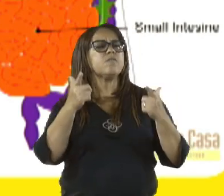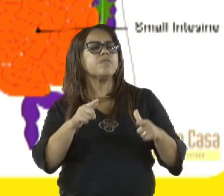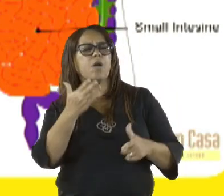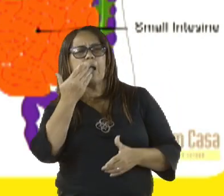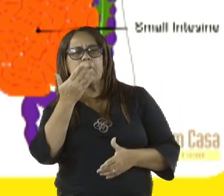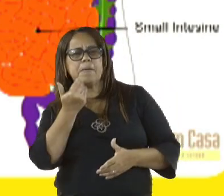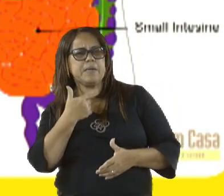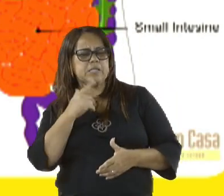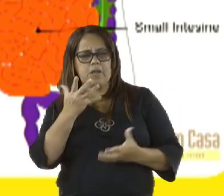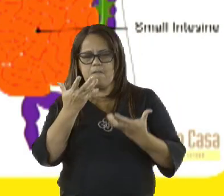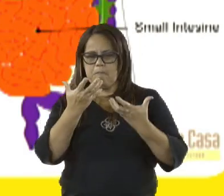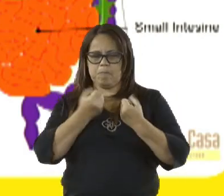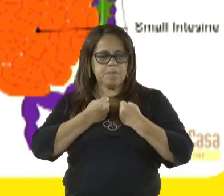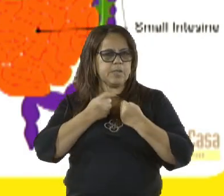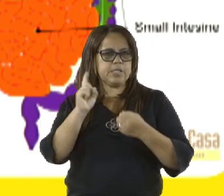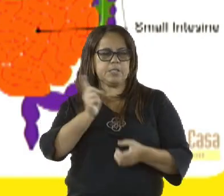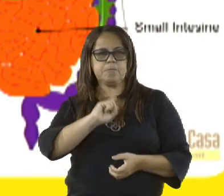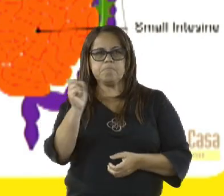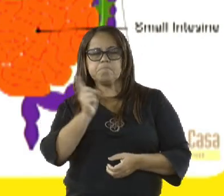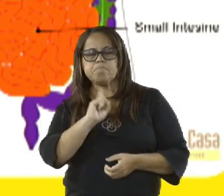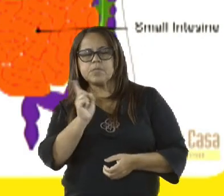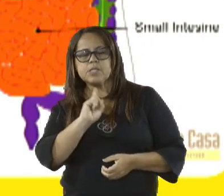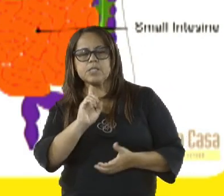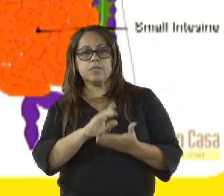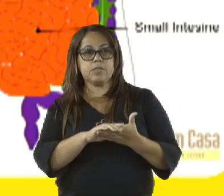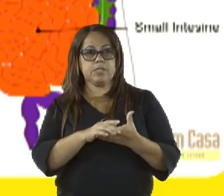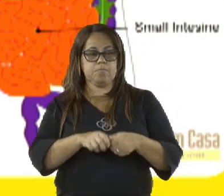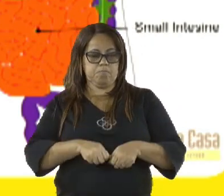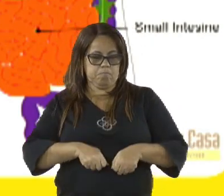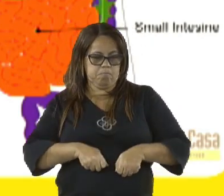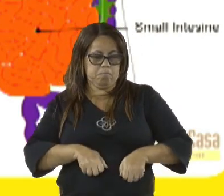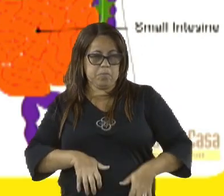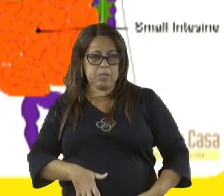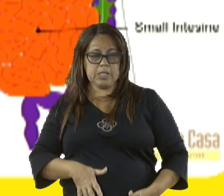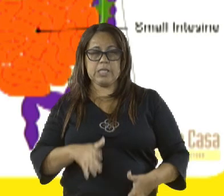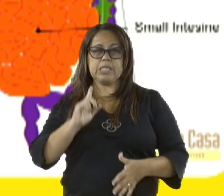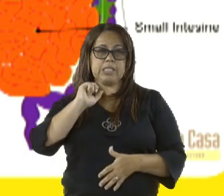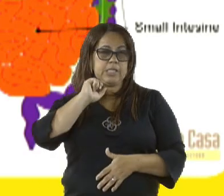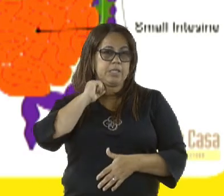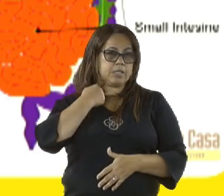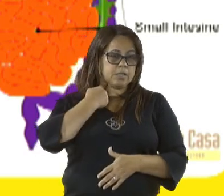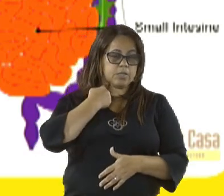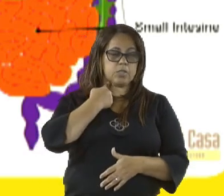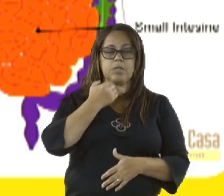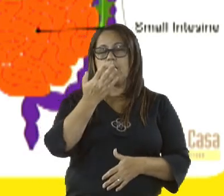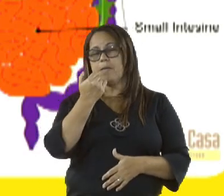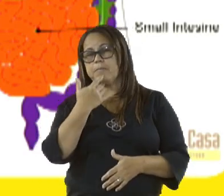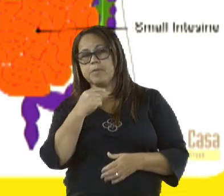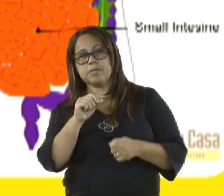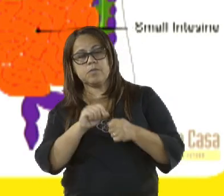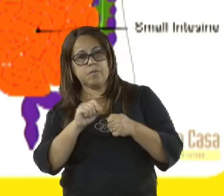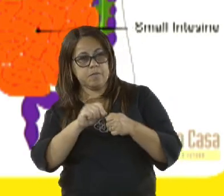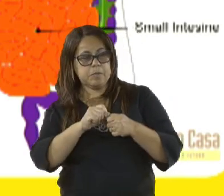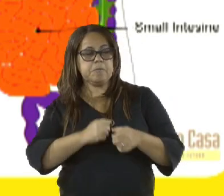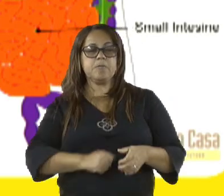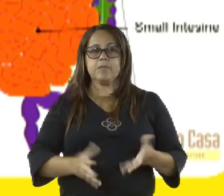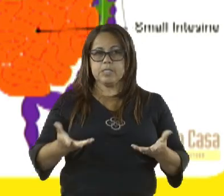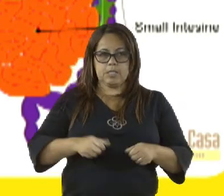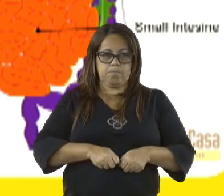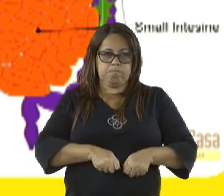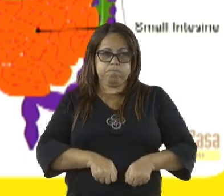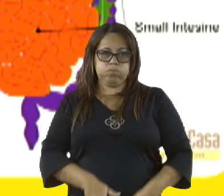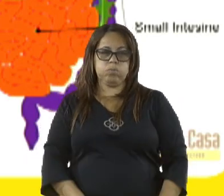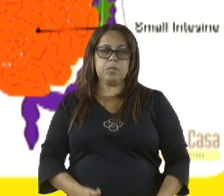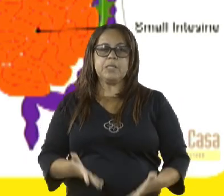alimento que não foi absorvido pelo intestino delgado. Esses restos, né, esses resíduos de alimentos vão formar as fezes que serão eliminados